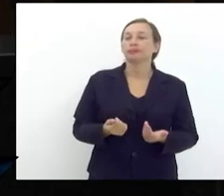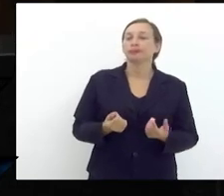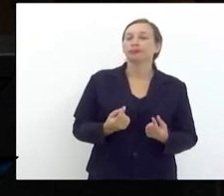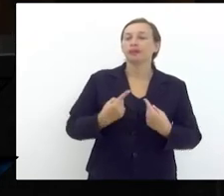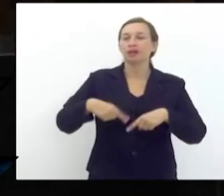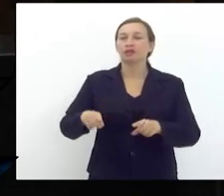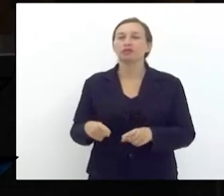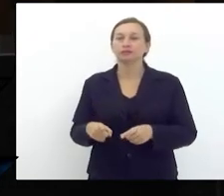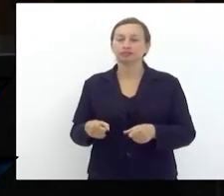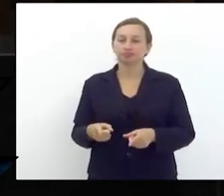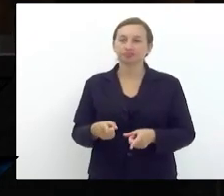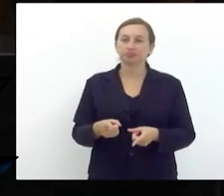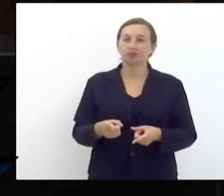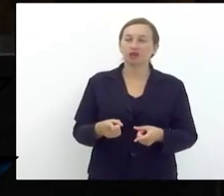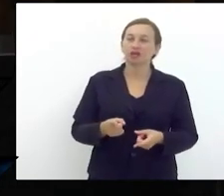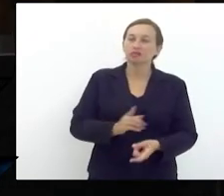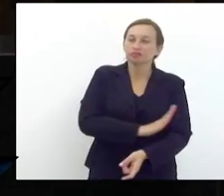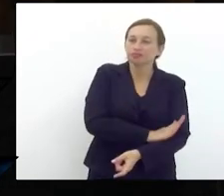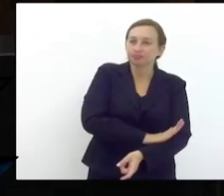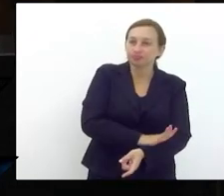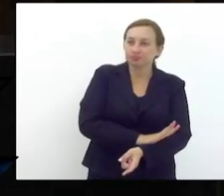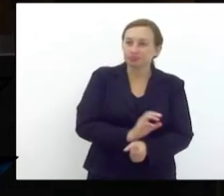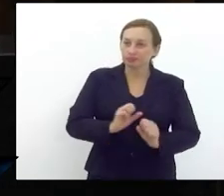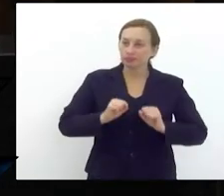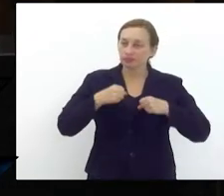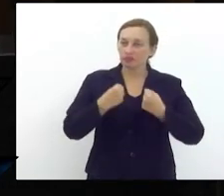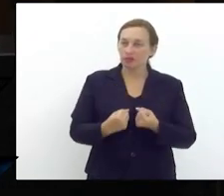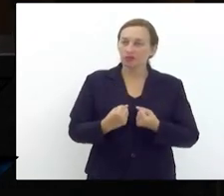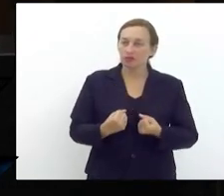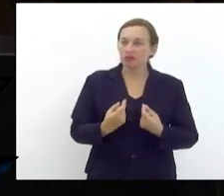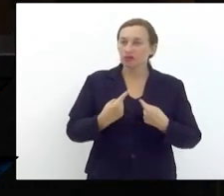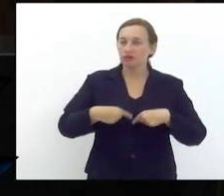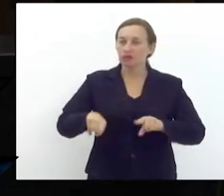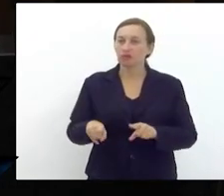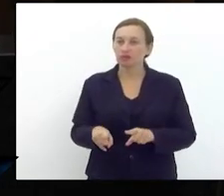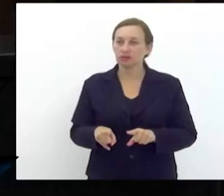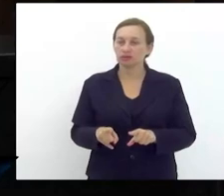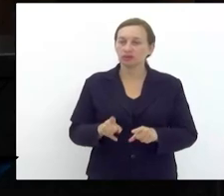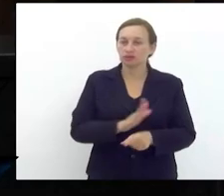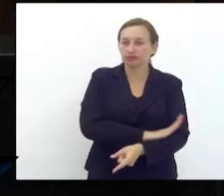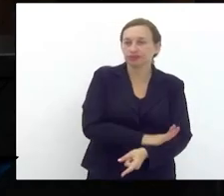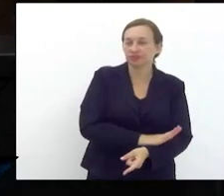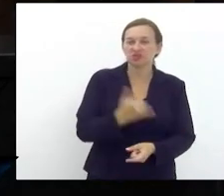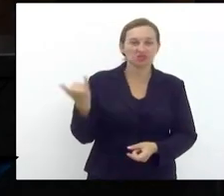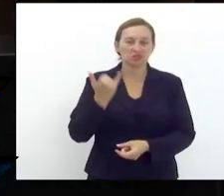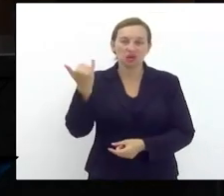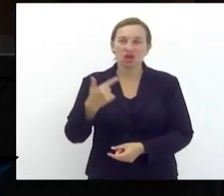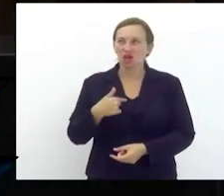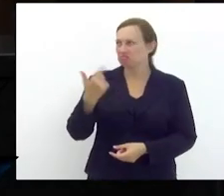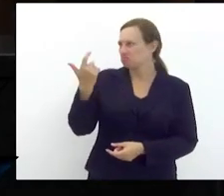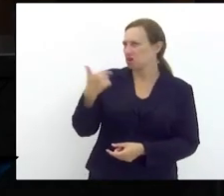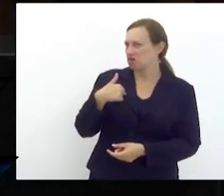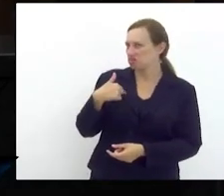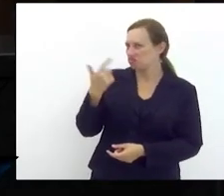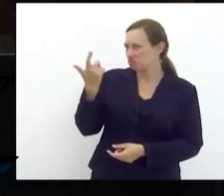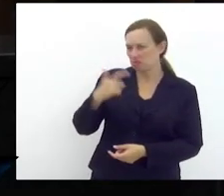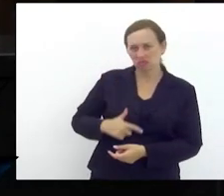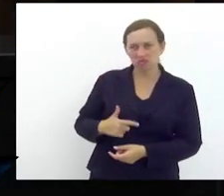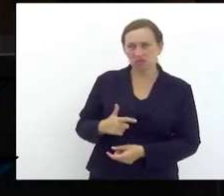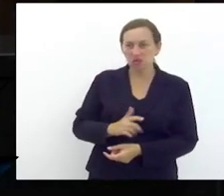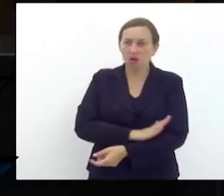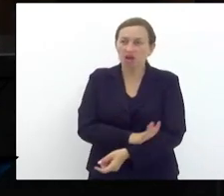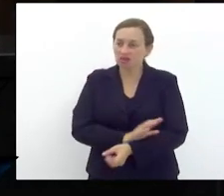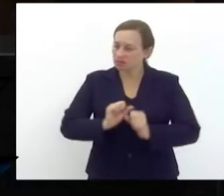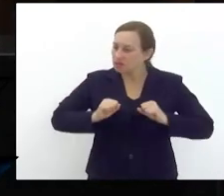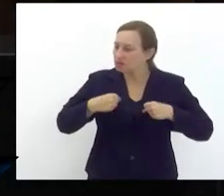gostam de você a se empenharem nas lutas anti-racistas porque não importa Ah eu não sou racista mas tem que